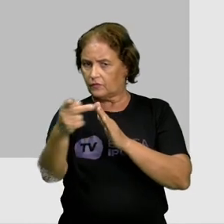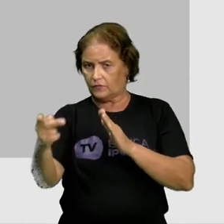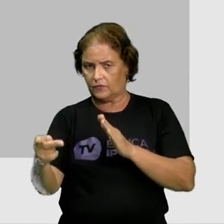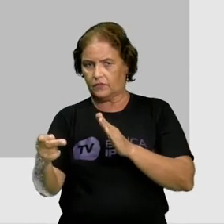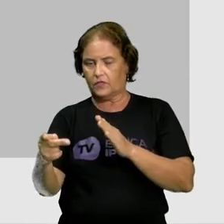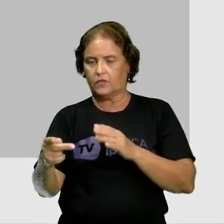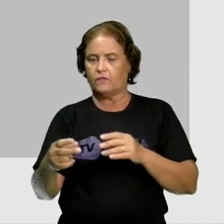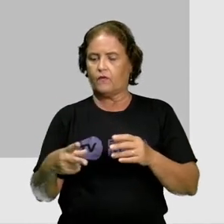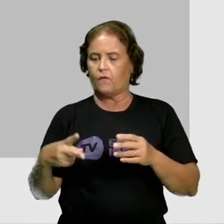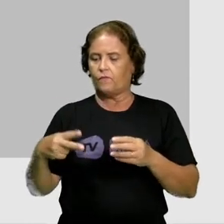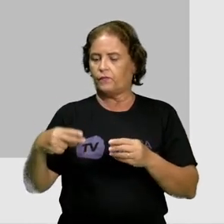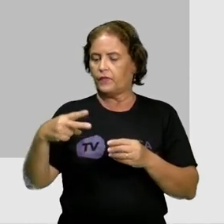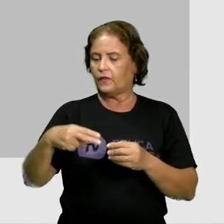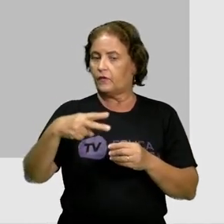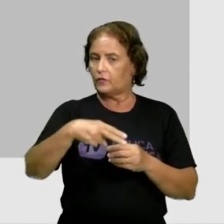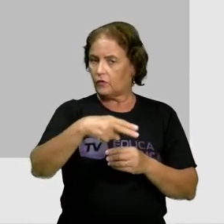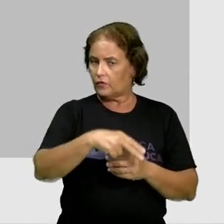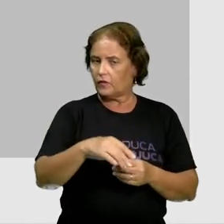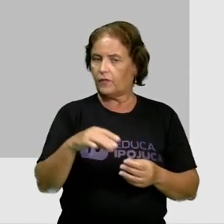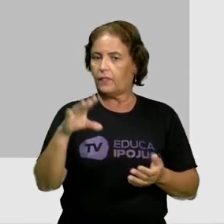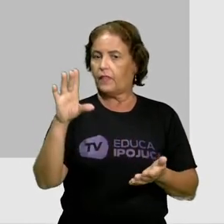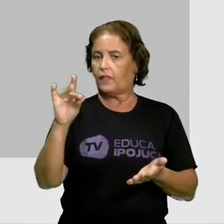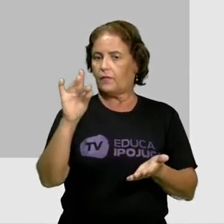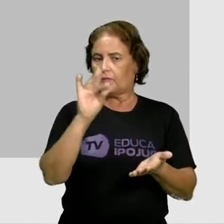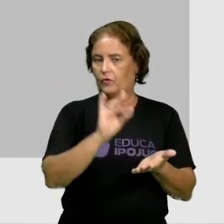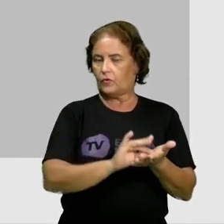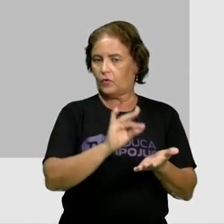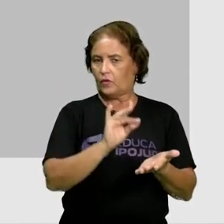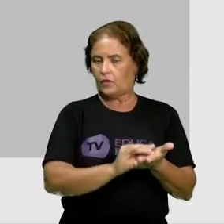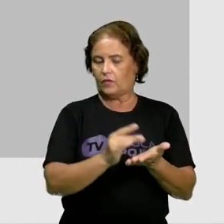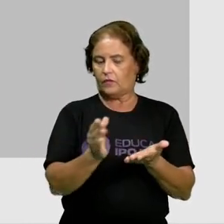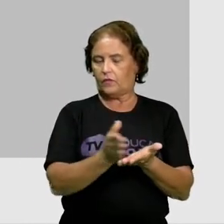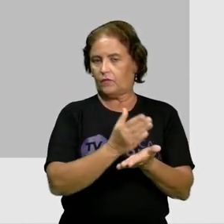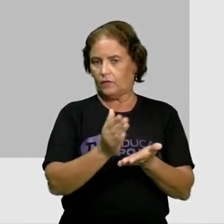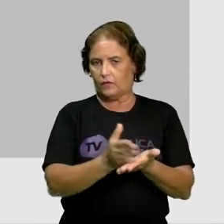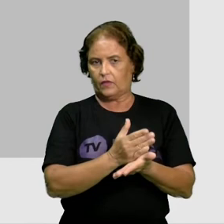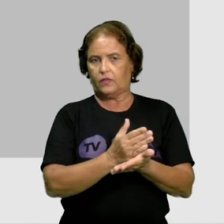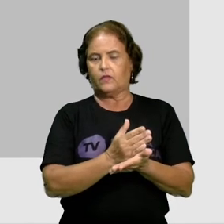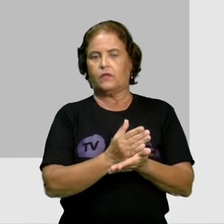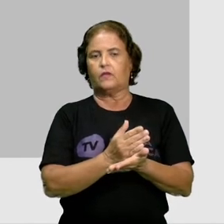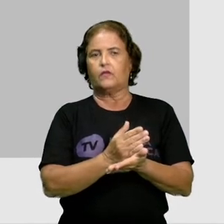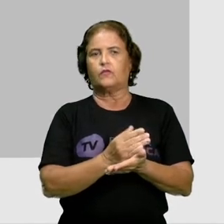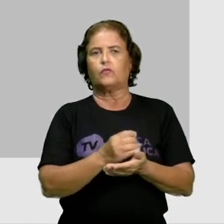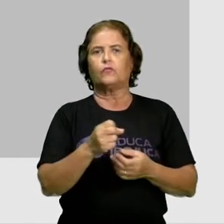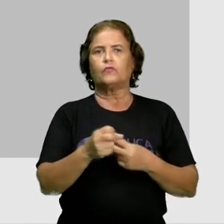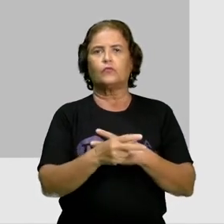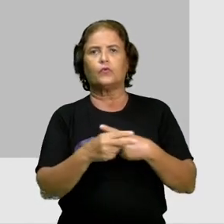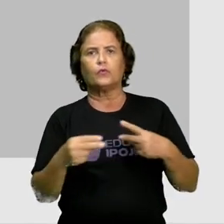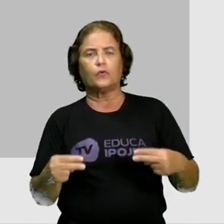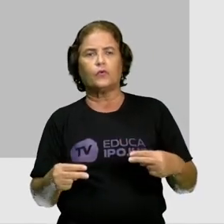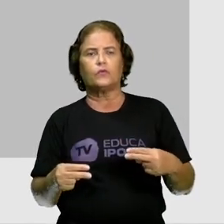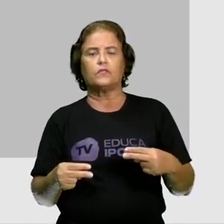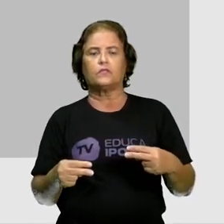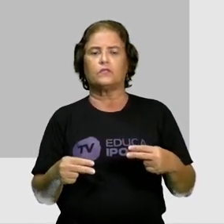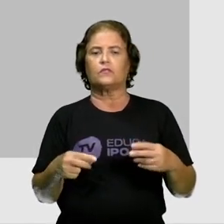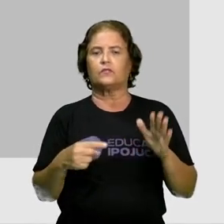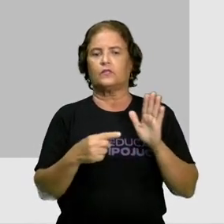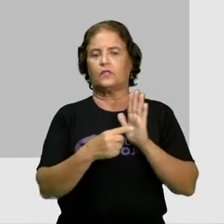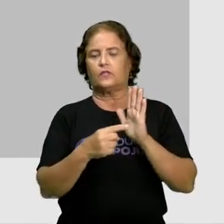irão recortar e depois colar em seu caderno imagens de objetos que